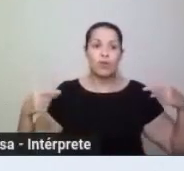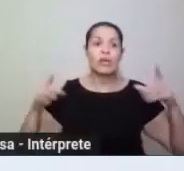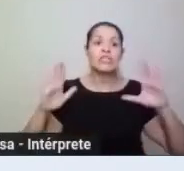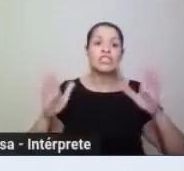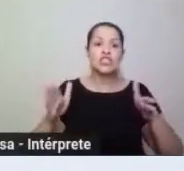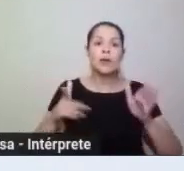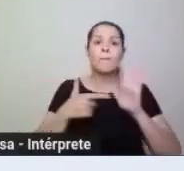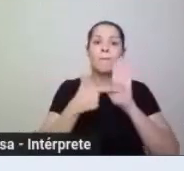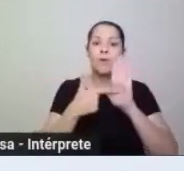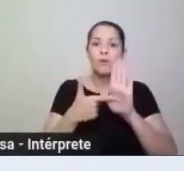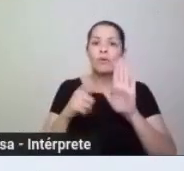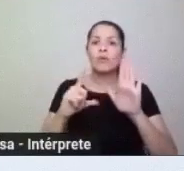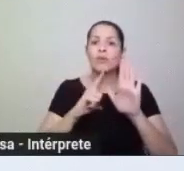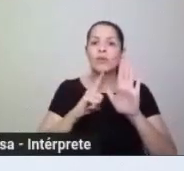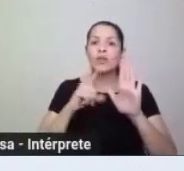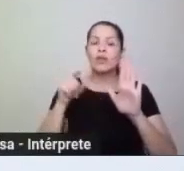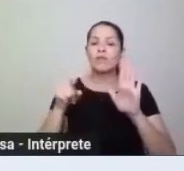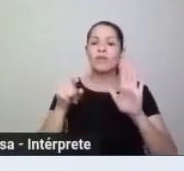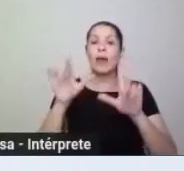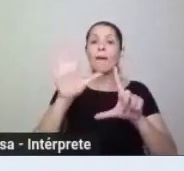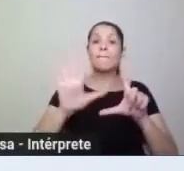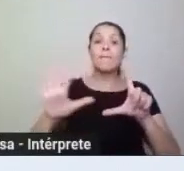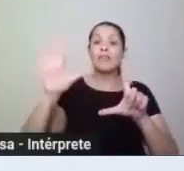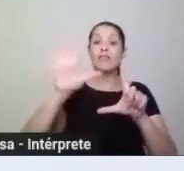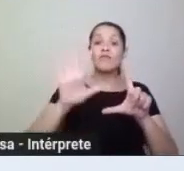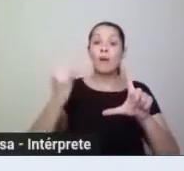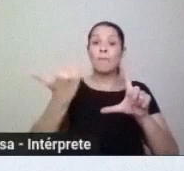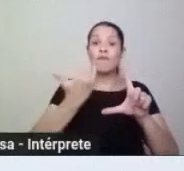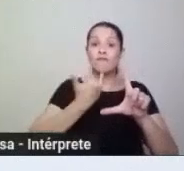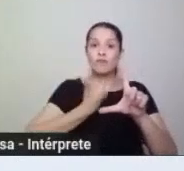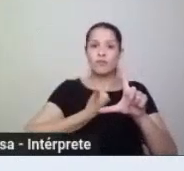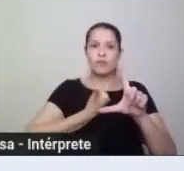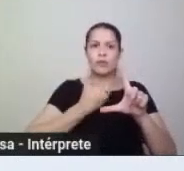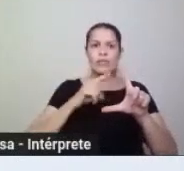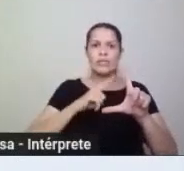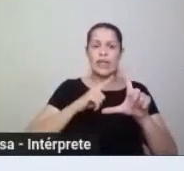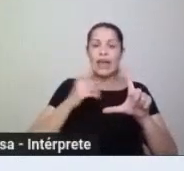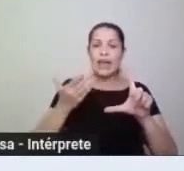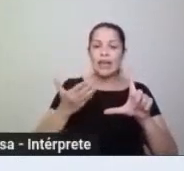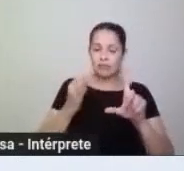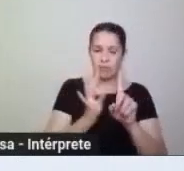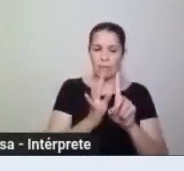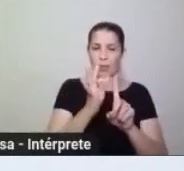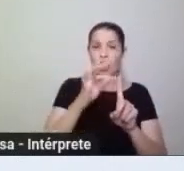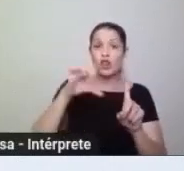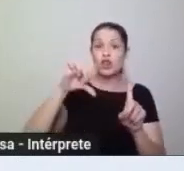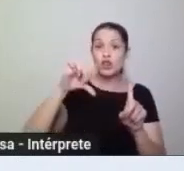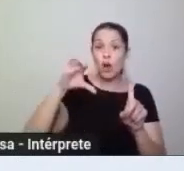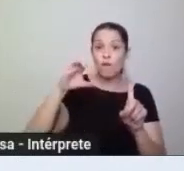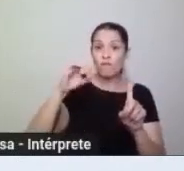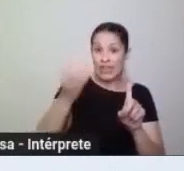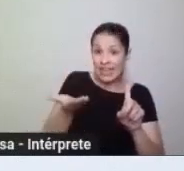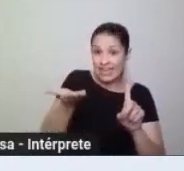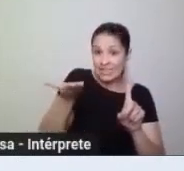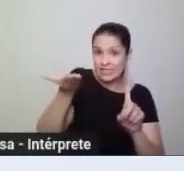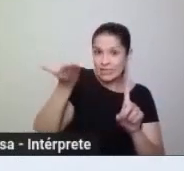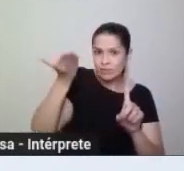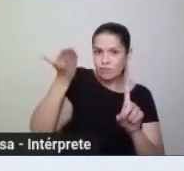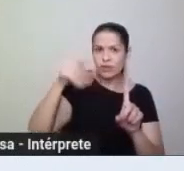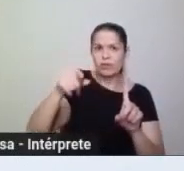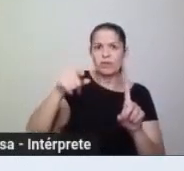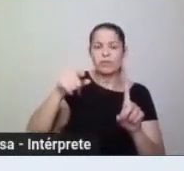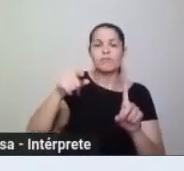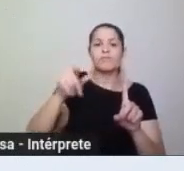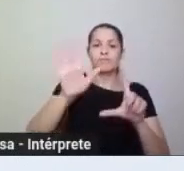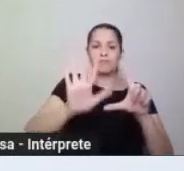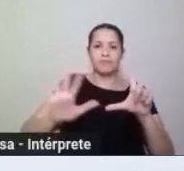a plataforma te manda, quando você tem acima de 90 graus, a plataforma manda um insight